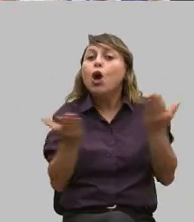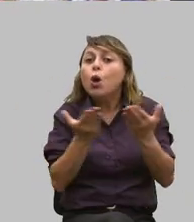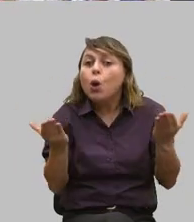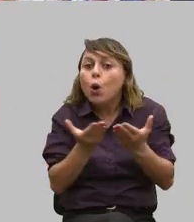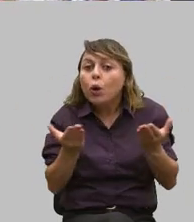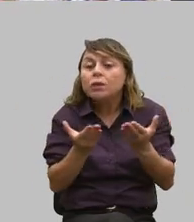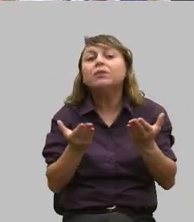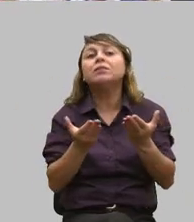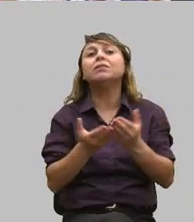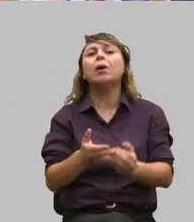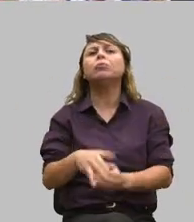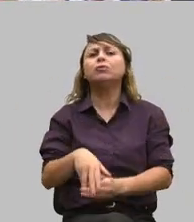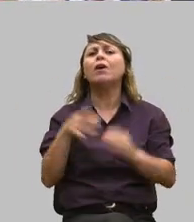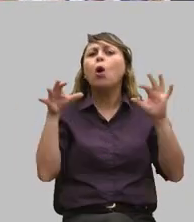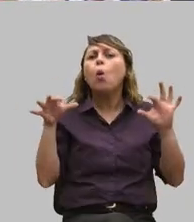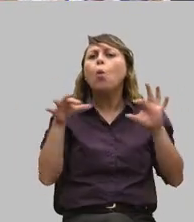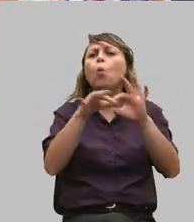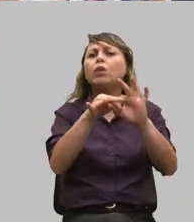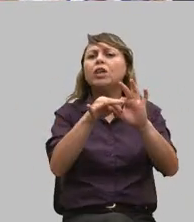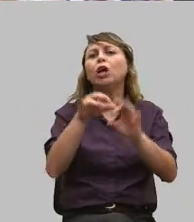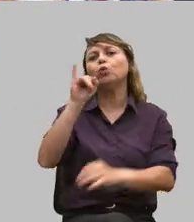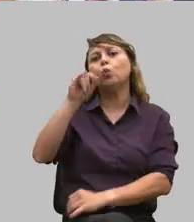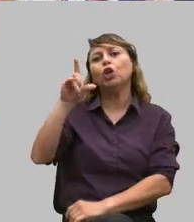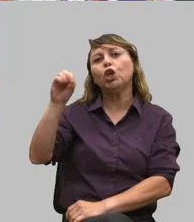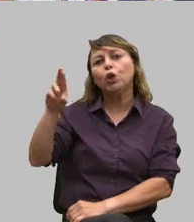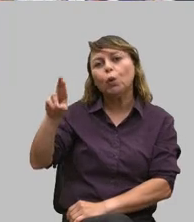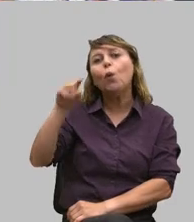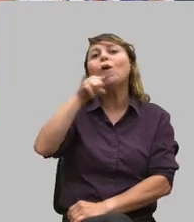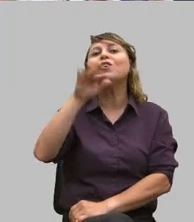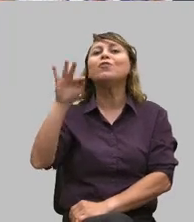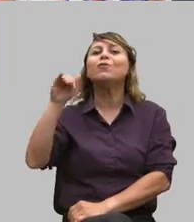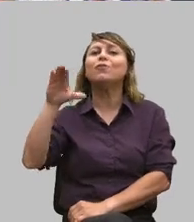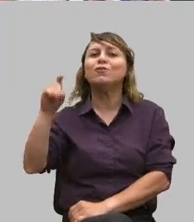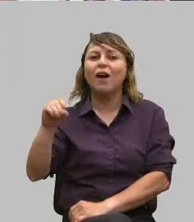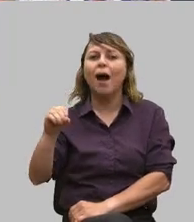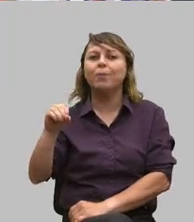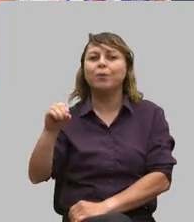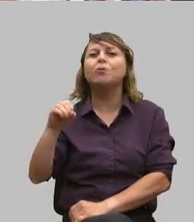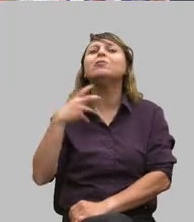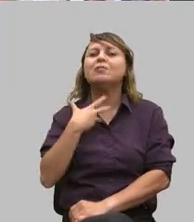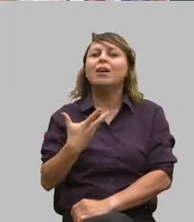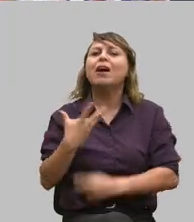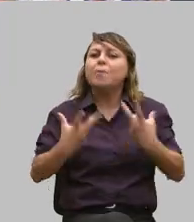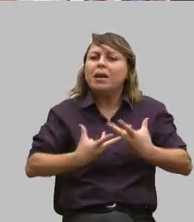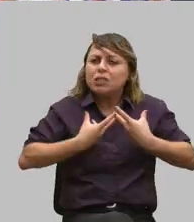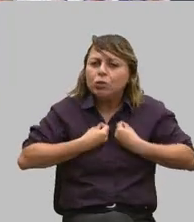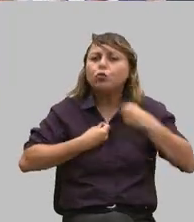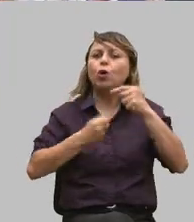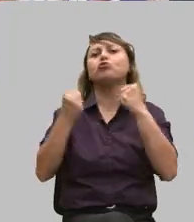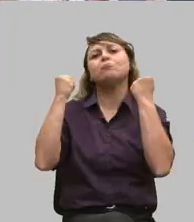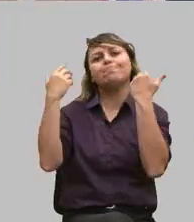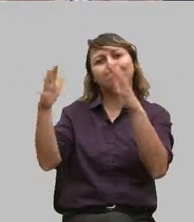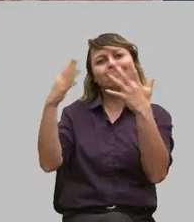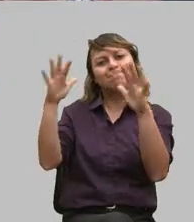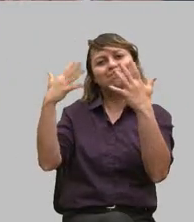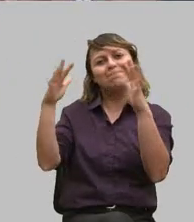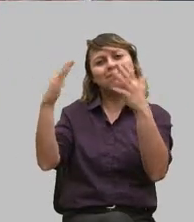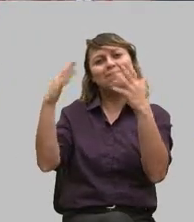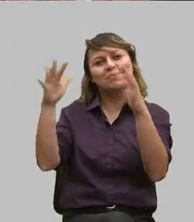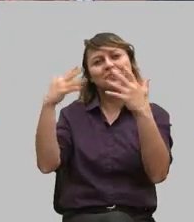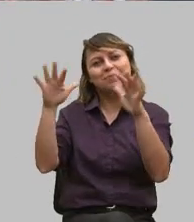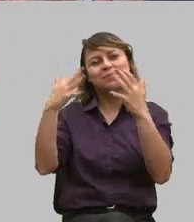hoje olha a união do Igor e do Fábio é de merecedora de nossos aplausos então eu quero